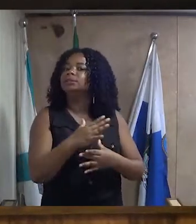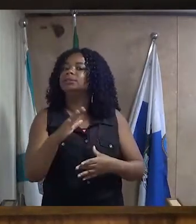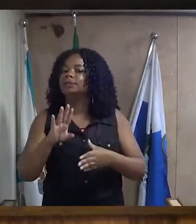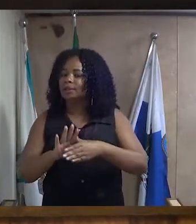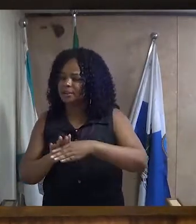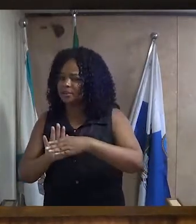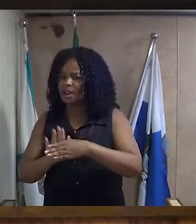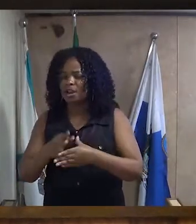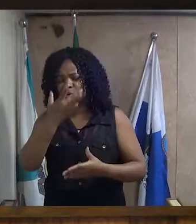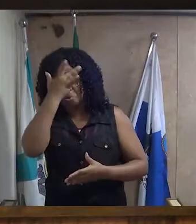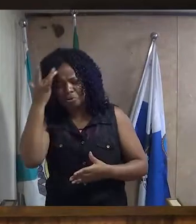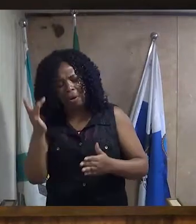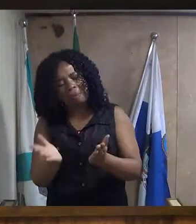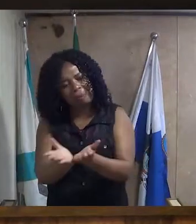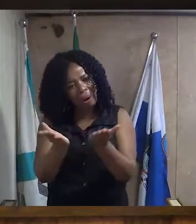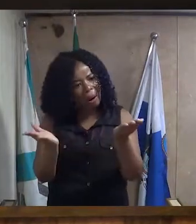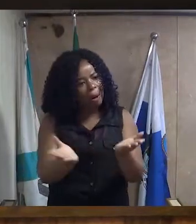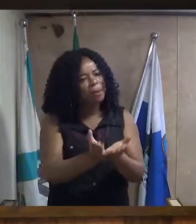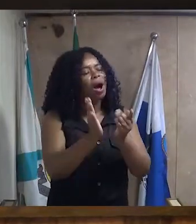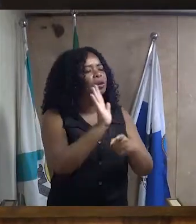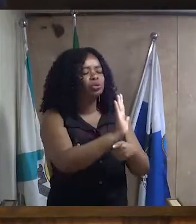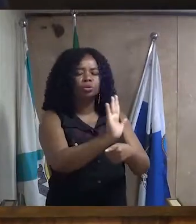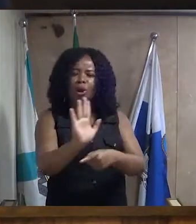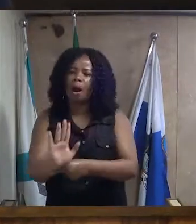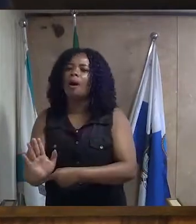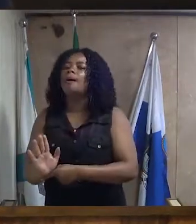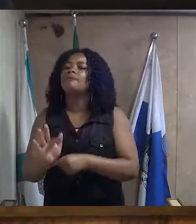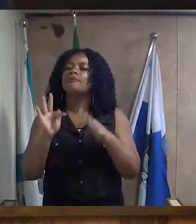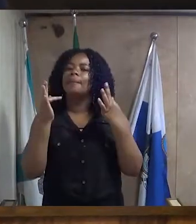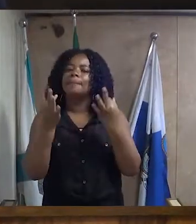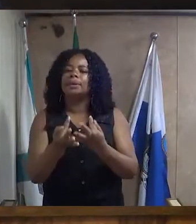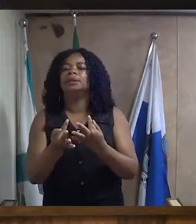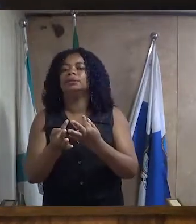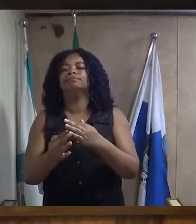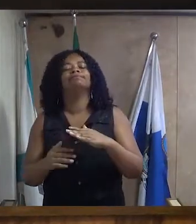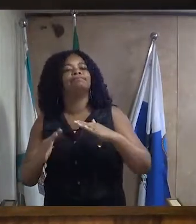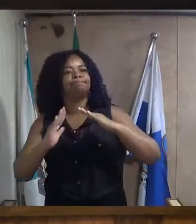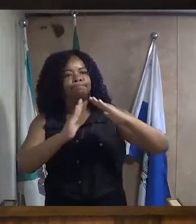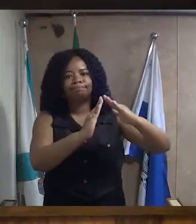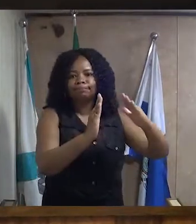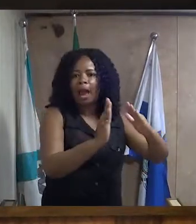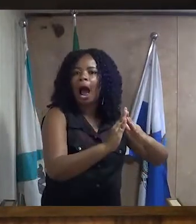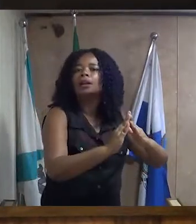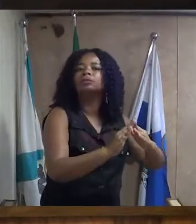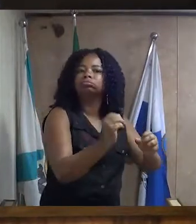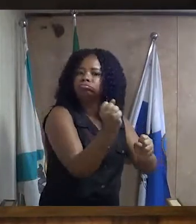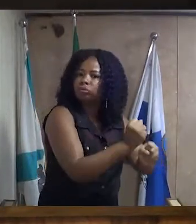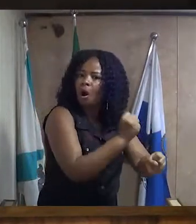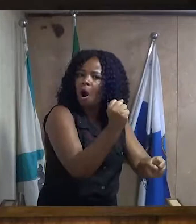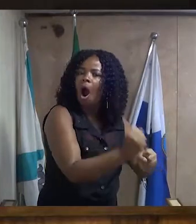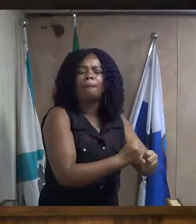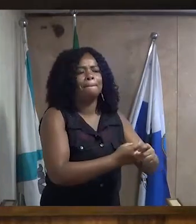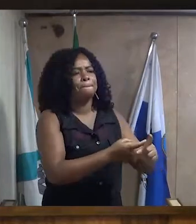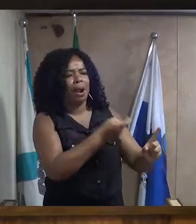favorecidos. Ajudou muitas famílias a ter seu teto, ter sua casa para morar. Foi preso, levou tiro, deu